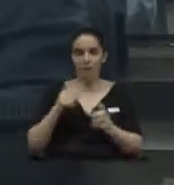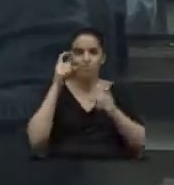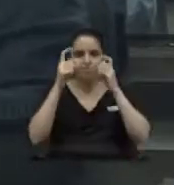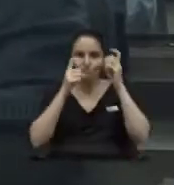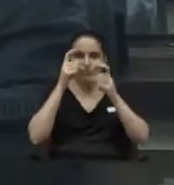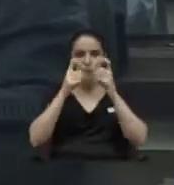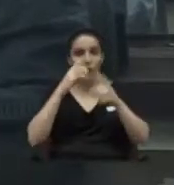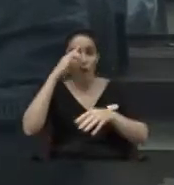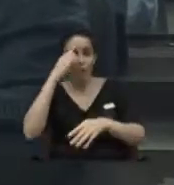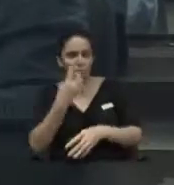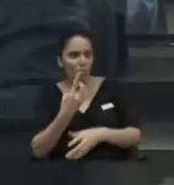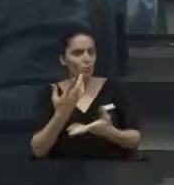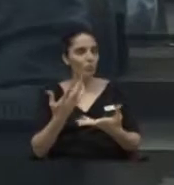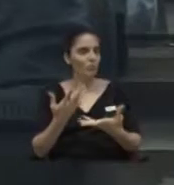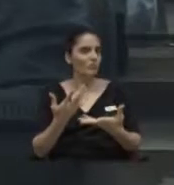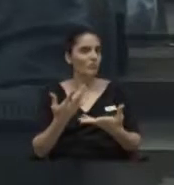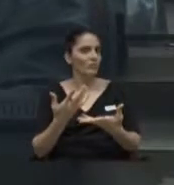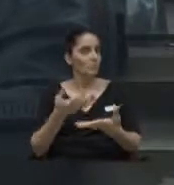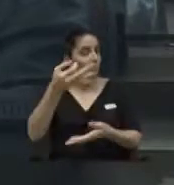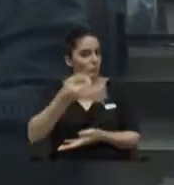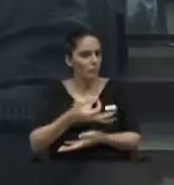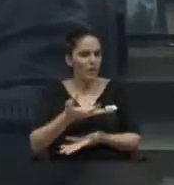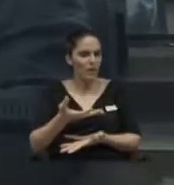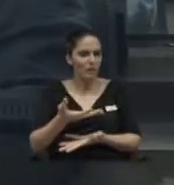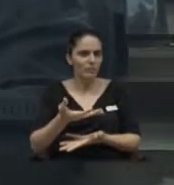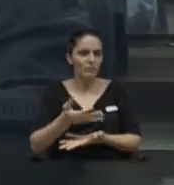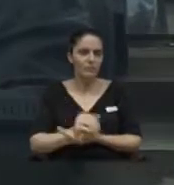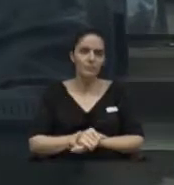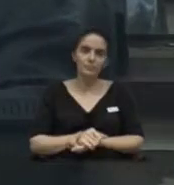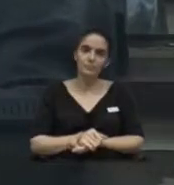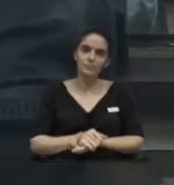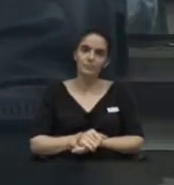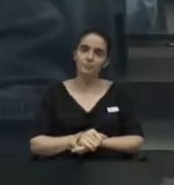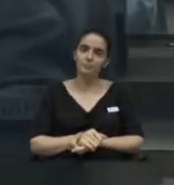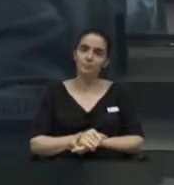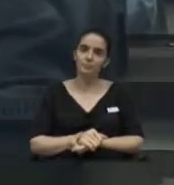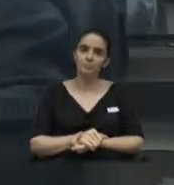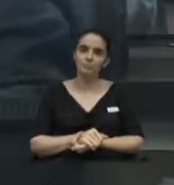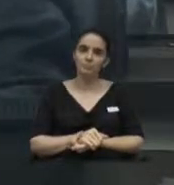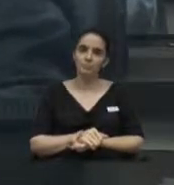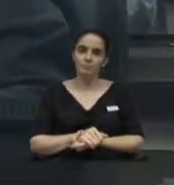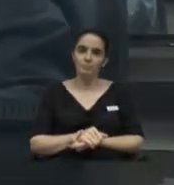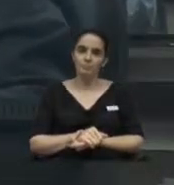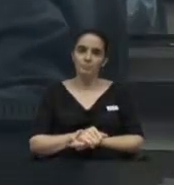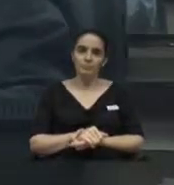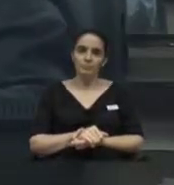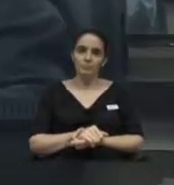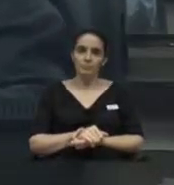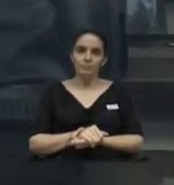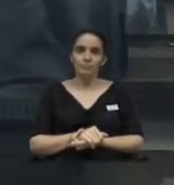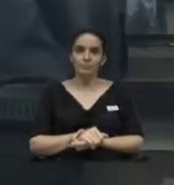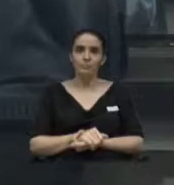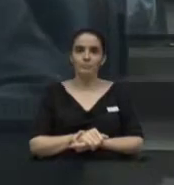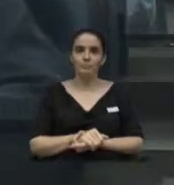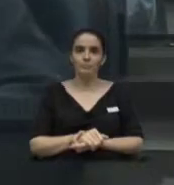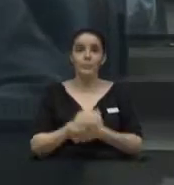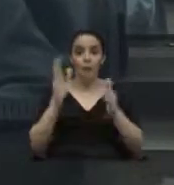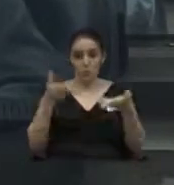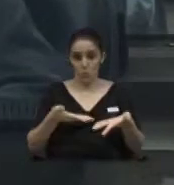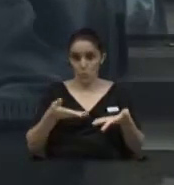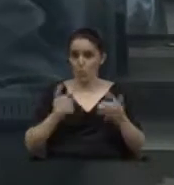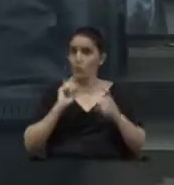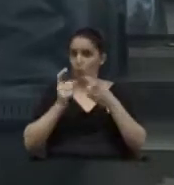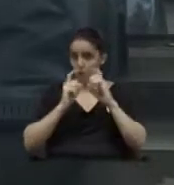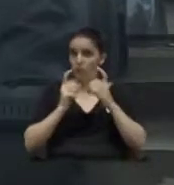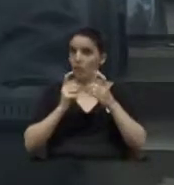com a dúvida, e dúvida que é justa, né? Por isso até dessa audiência pública,